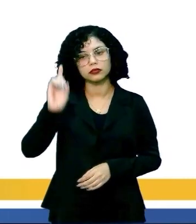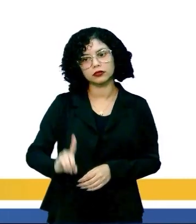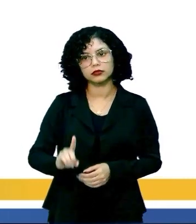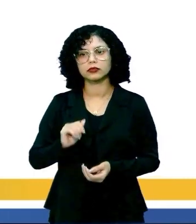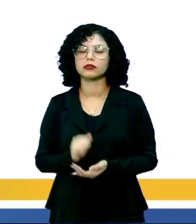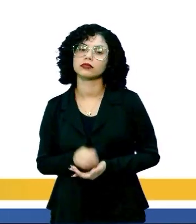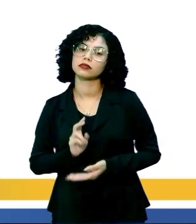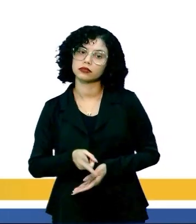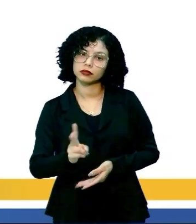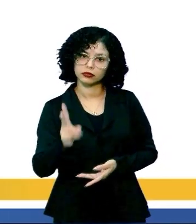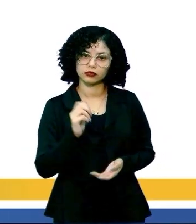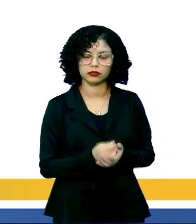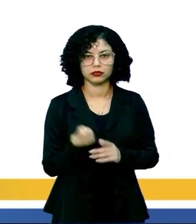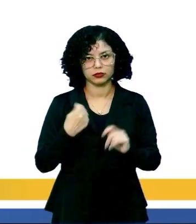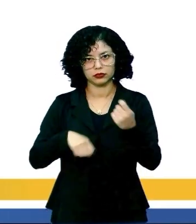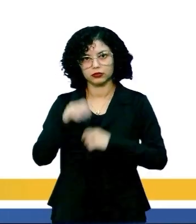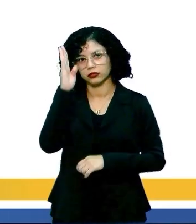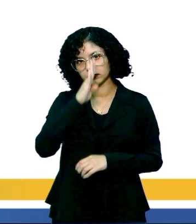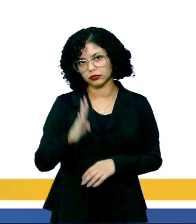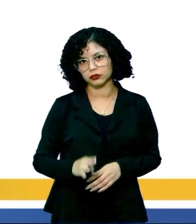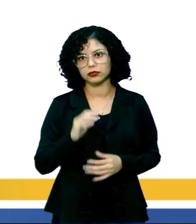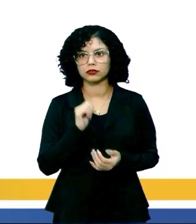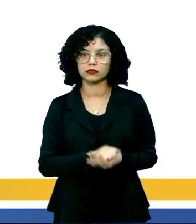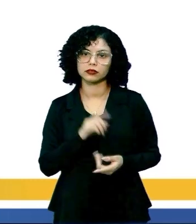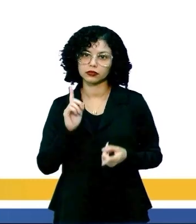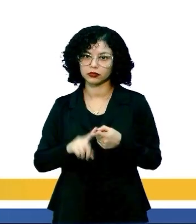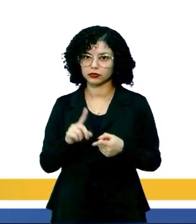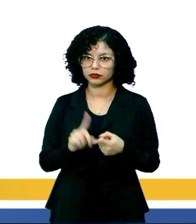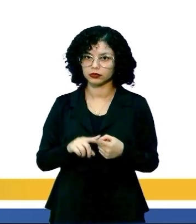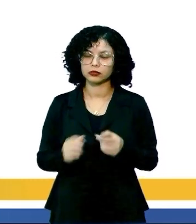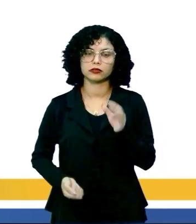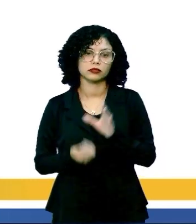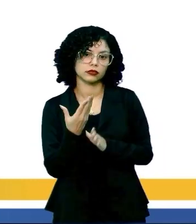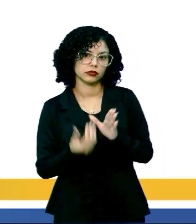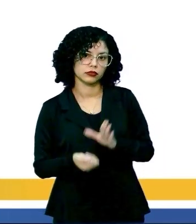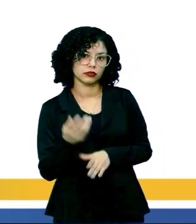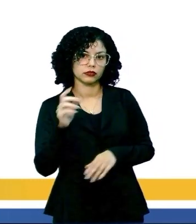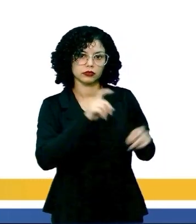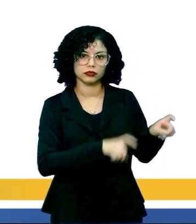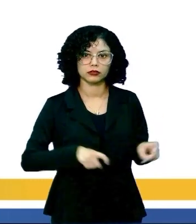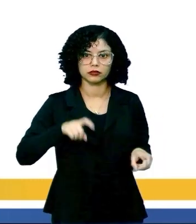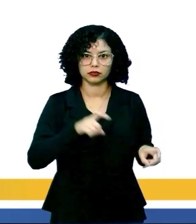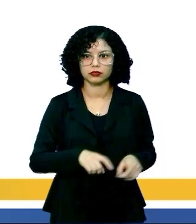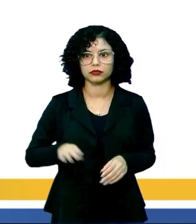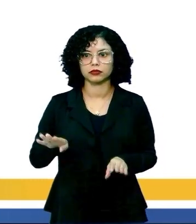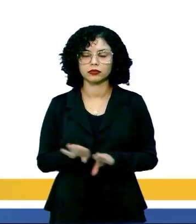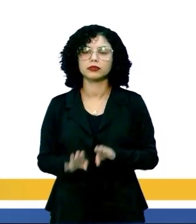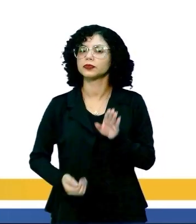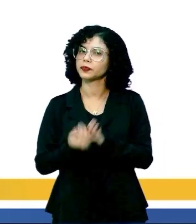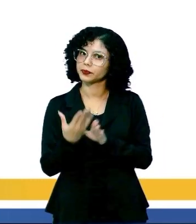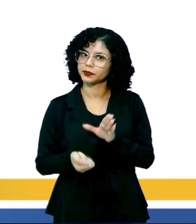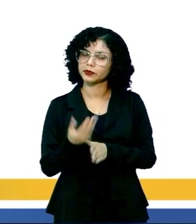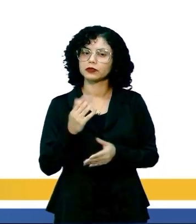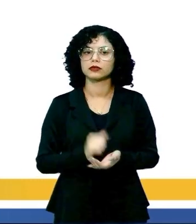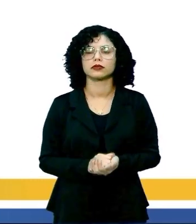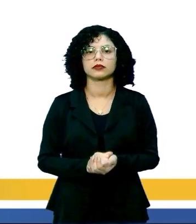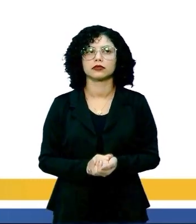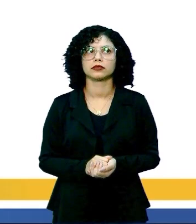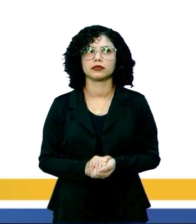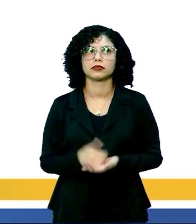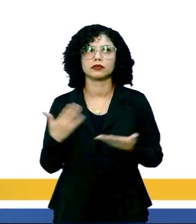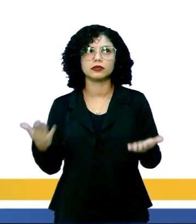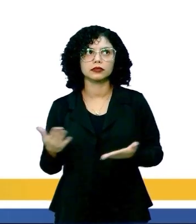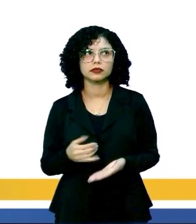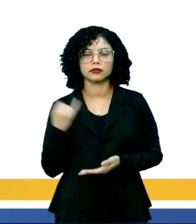que mantinham a economia brasileira porque produziam agricultura, porque produziam os gêneros que